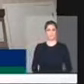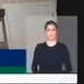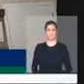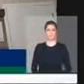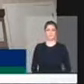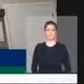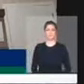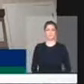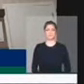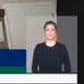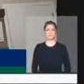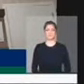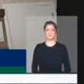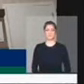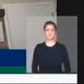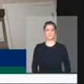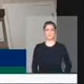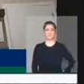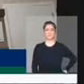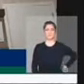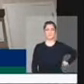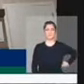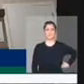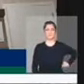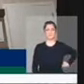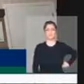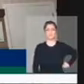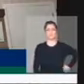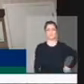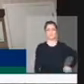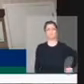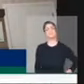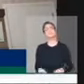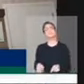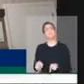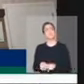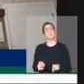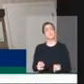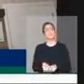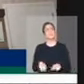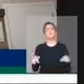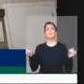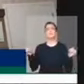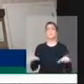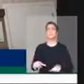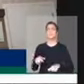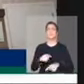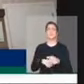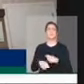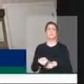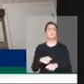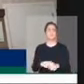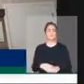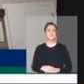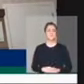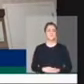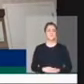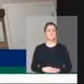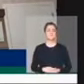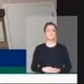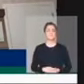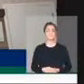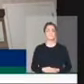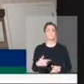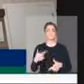ao lado disso nós vamos experimentar o agravamento da crise econômica onde as